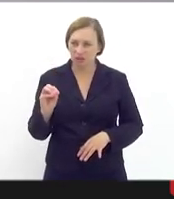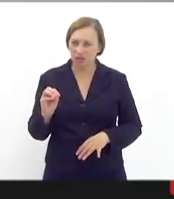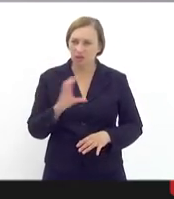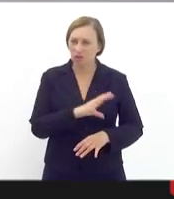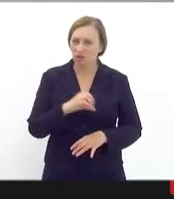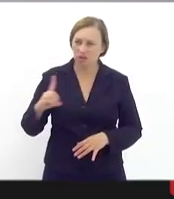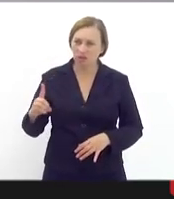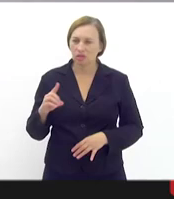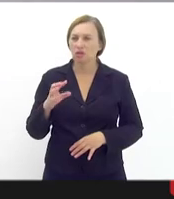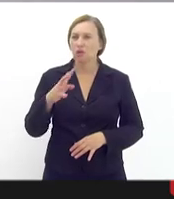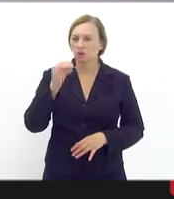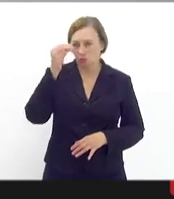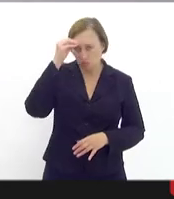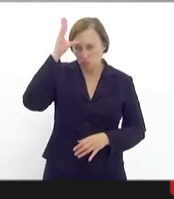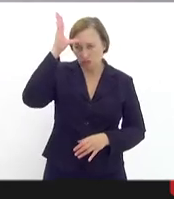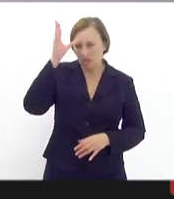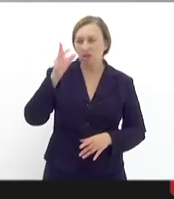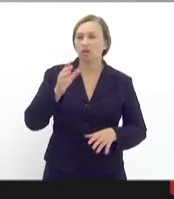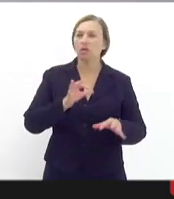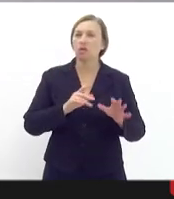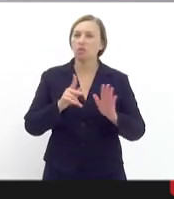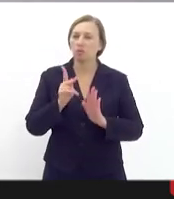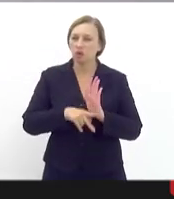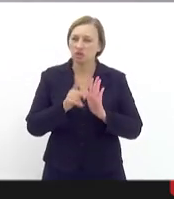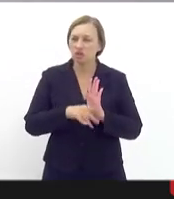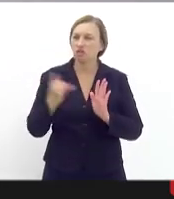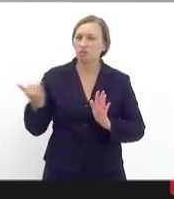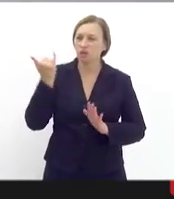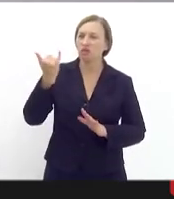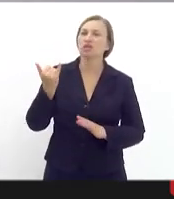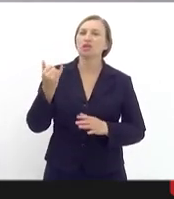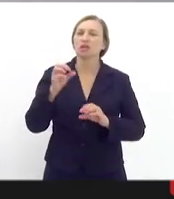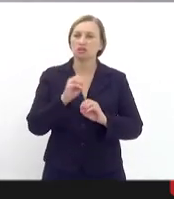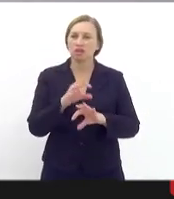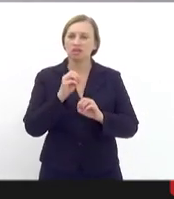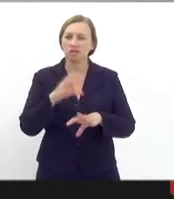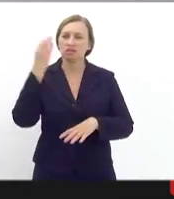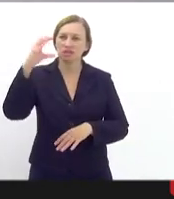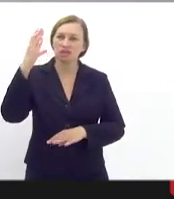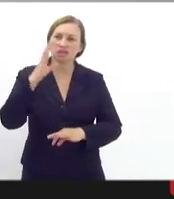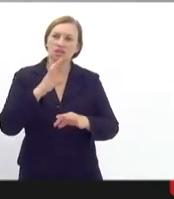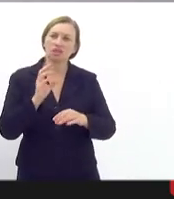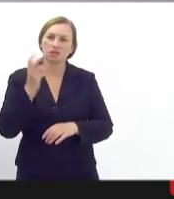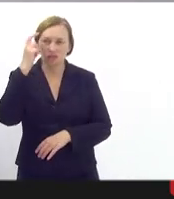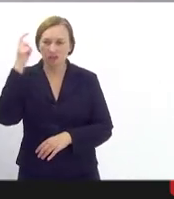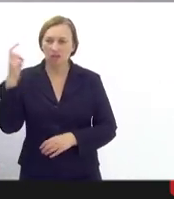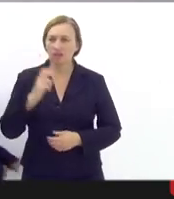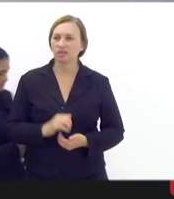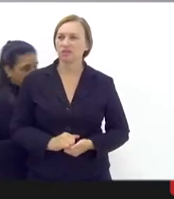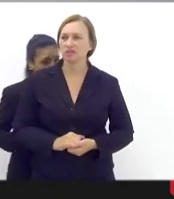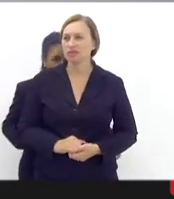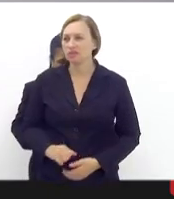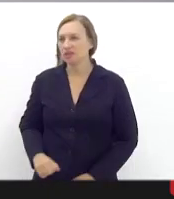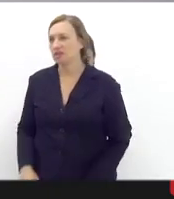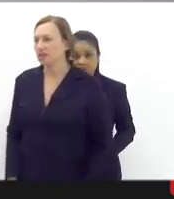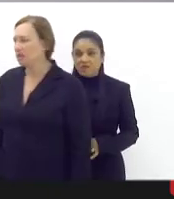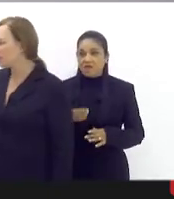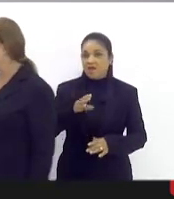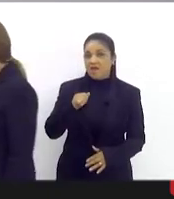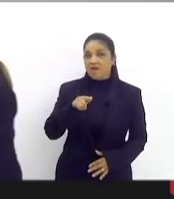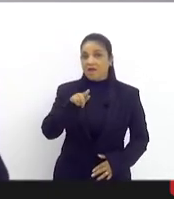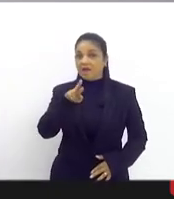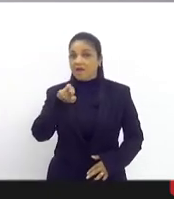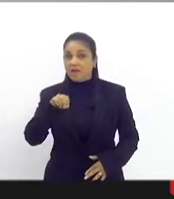Nave do Conhecimento, também um projeto importante, educação, ciência, cultura. Enfim, tem muita gente bacana, grêmios,